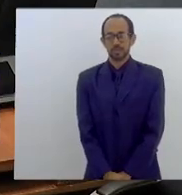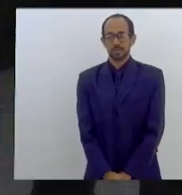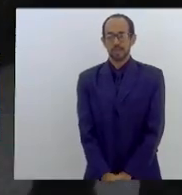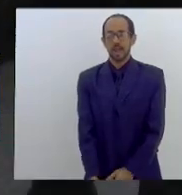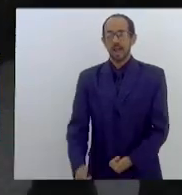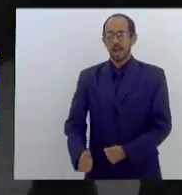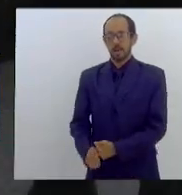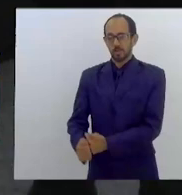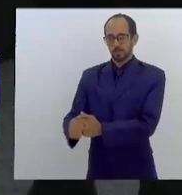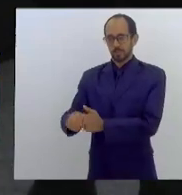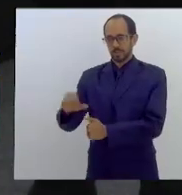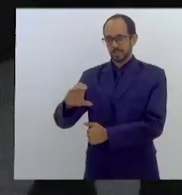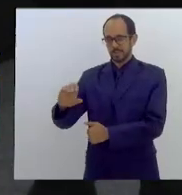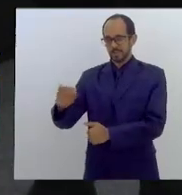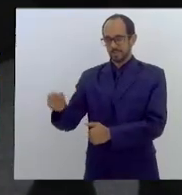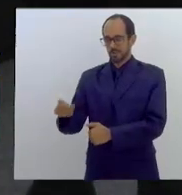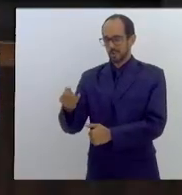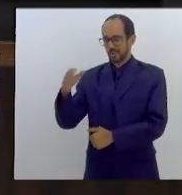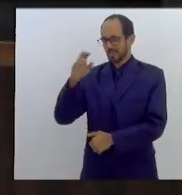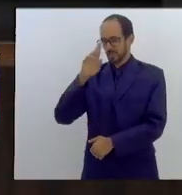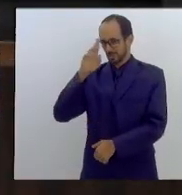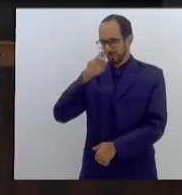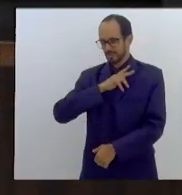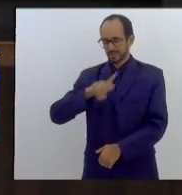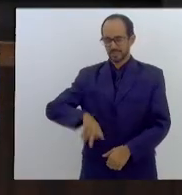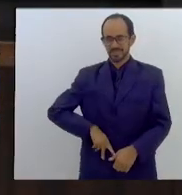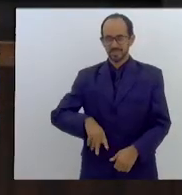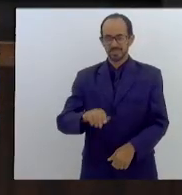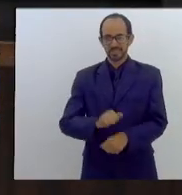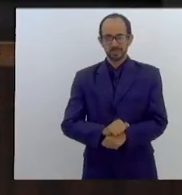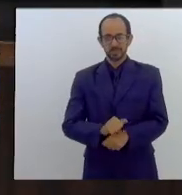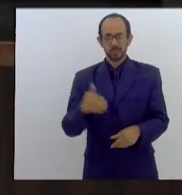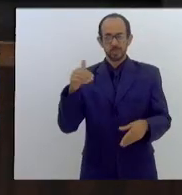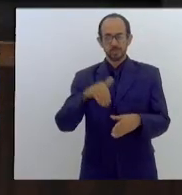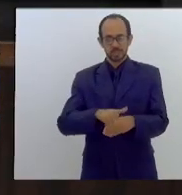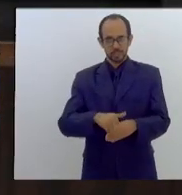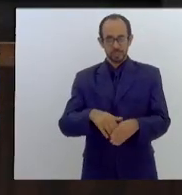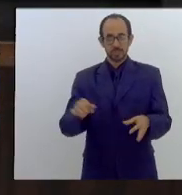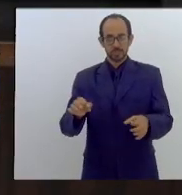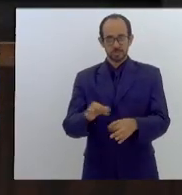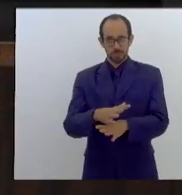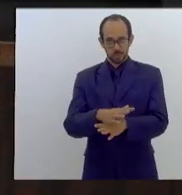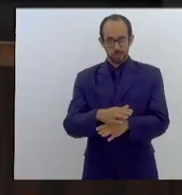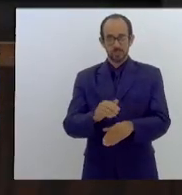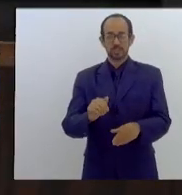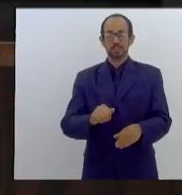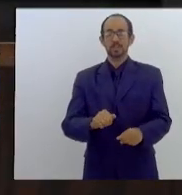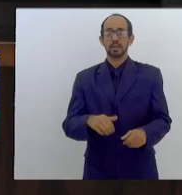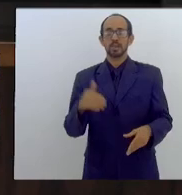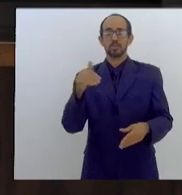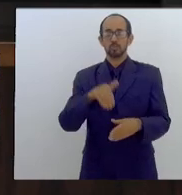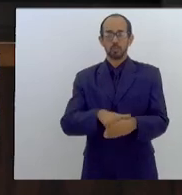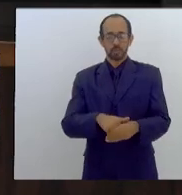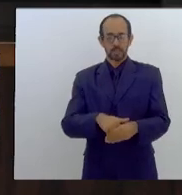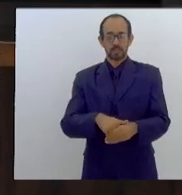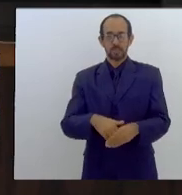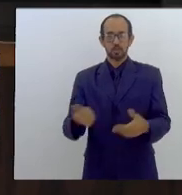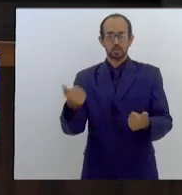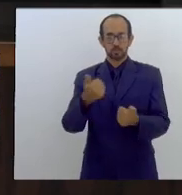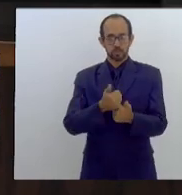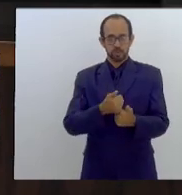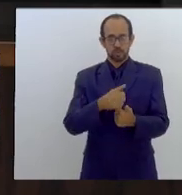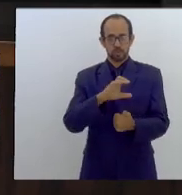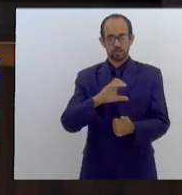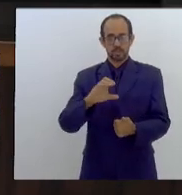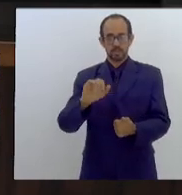Acompanho o parecer da CCJ, senhor presidente. Os pareceres emitidos em votação, o substitutivo da CCJ